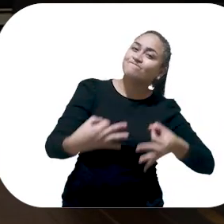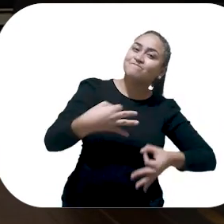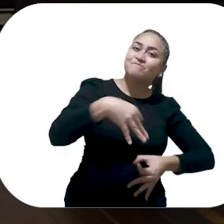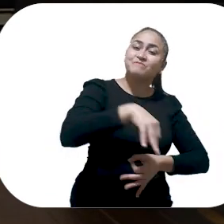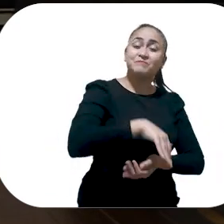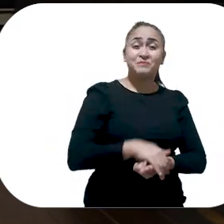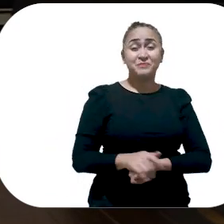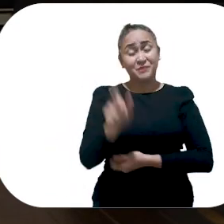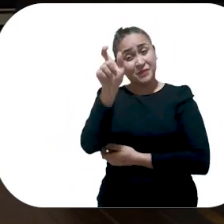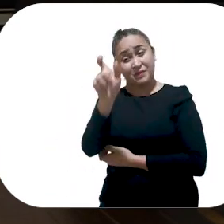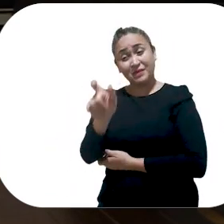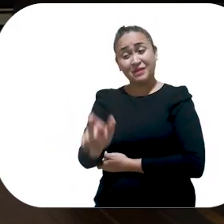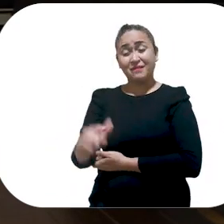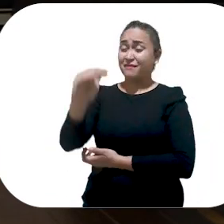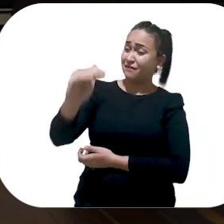Uma